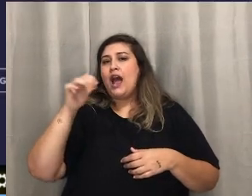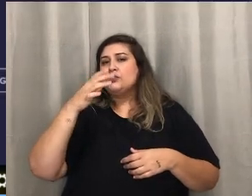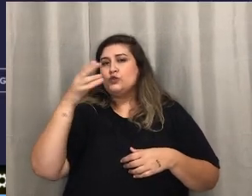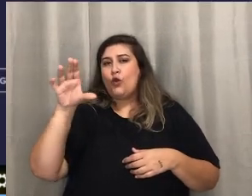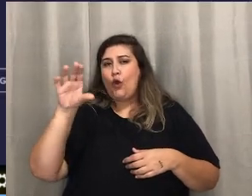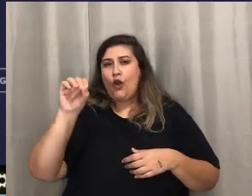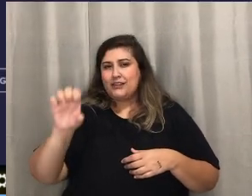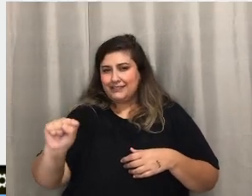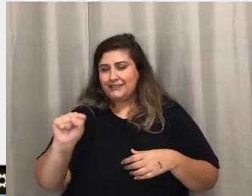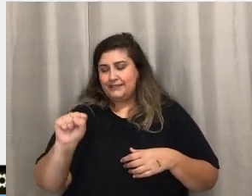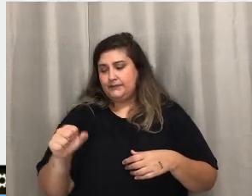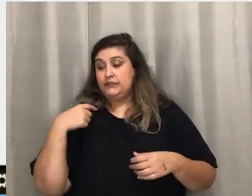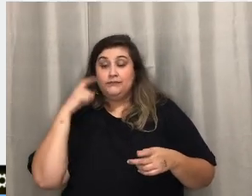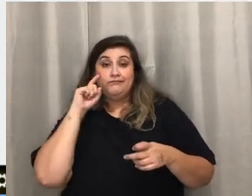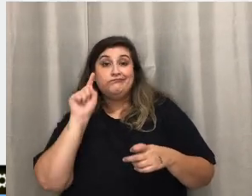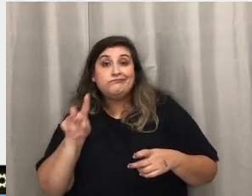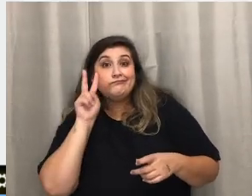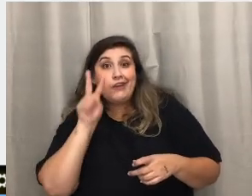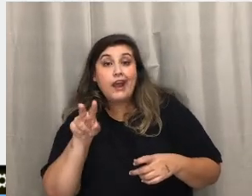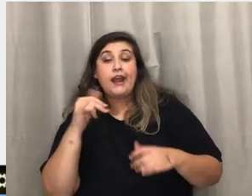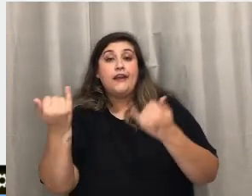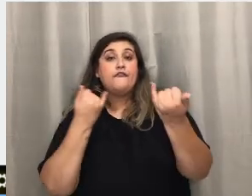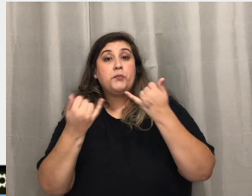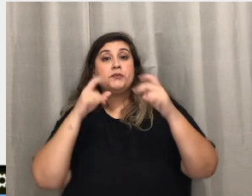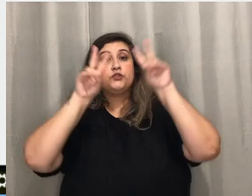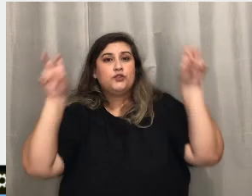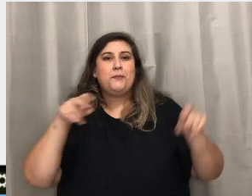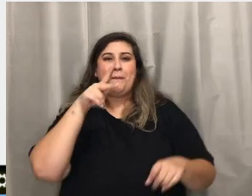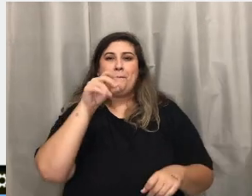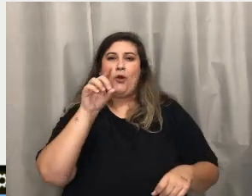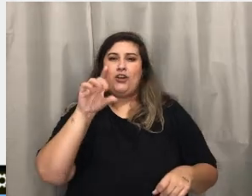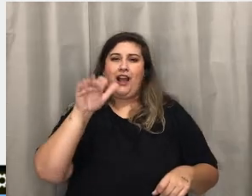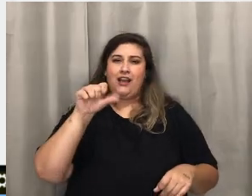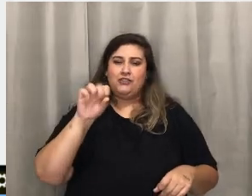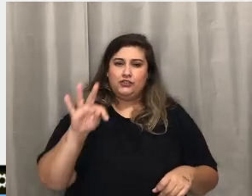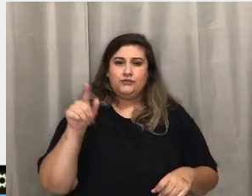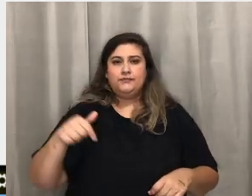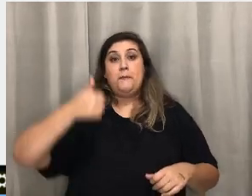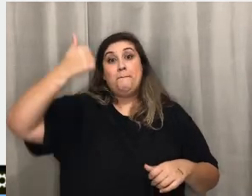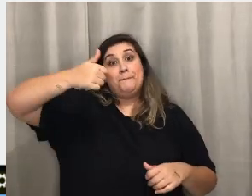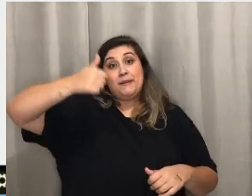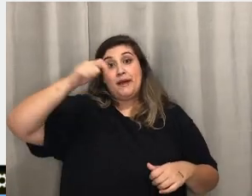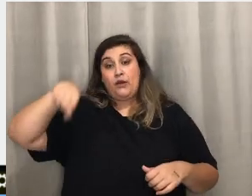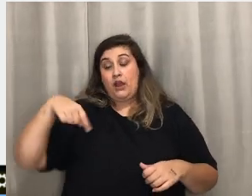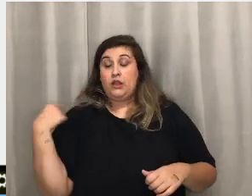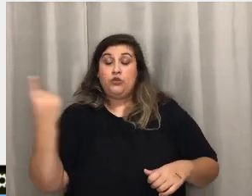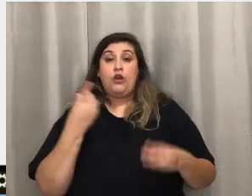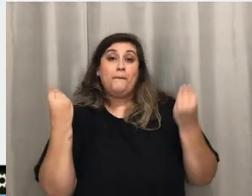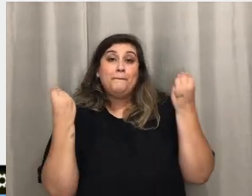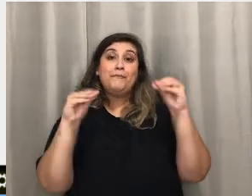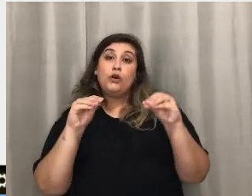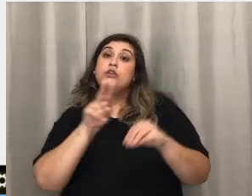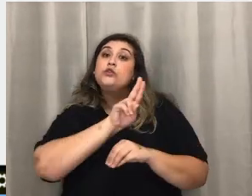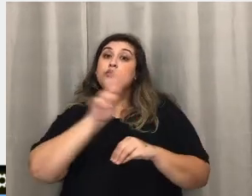atualizar informações sobre o nosso podcast. O primeiro passo é nós colocarmos um nome